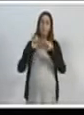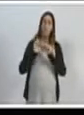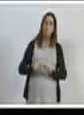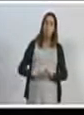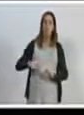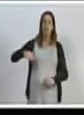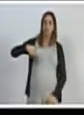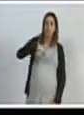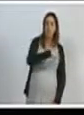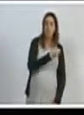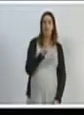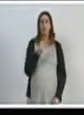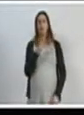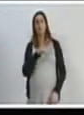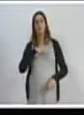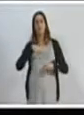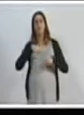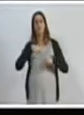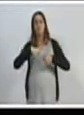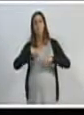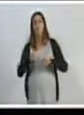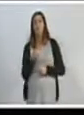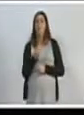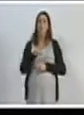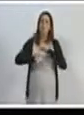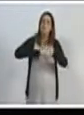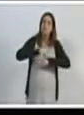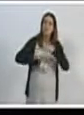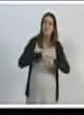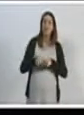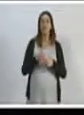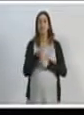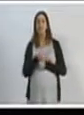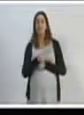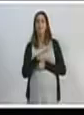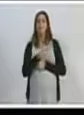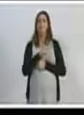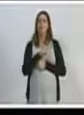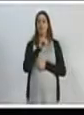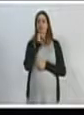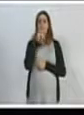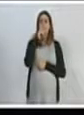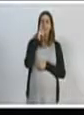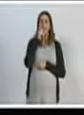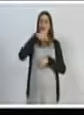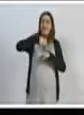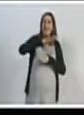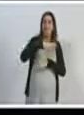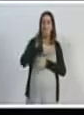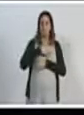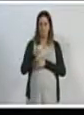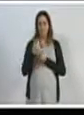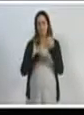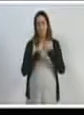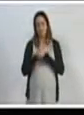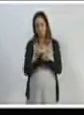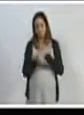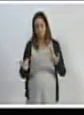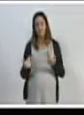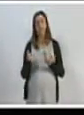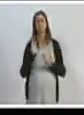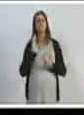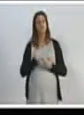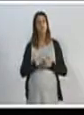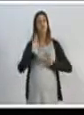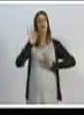bicicleta, ou embarcando em veículos escolares ou dos seus pais. Essa implantação contou com a abordagem técnica que foi elaborada,